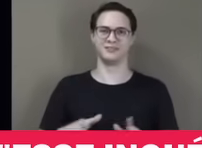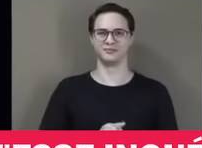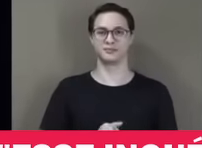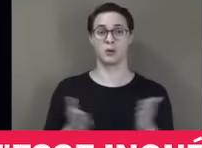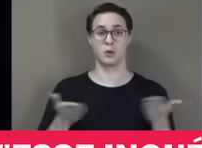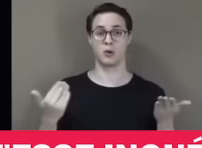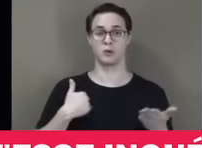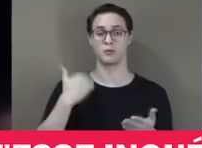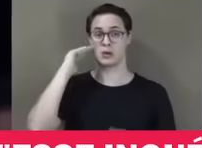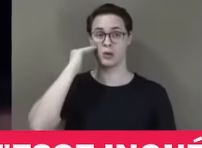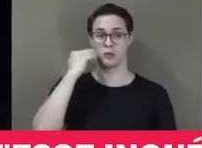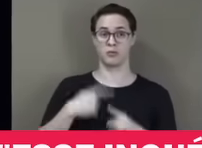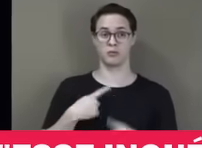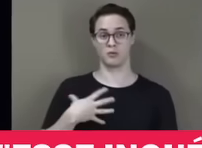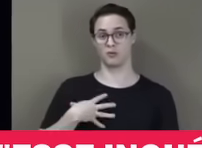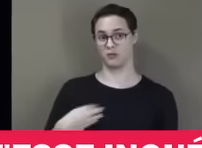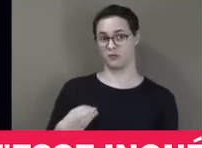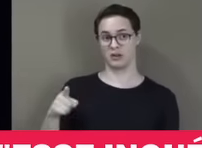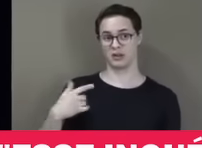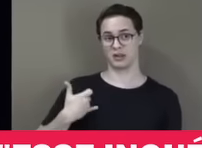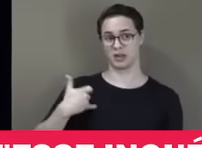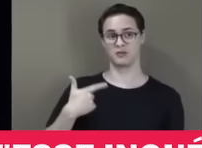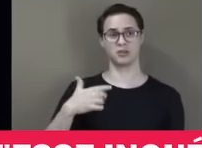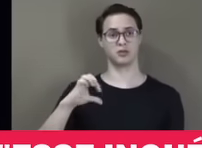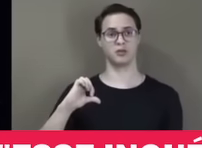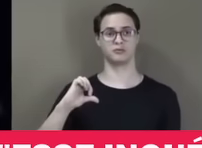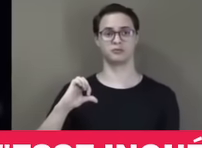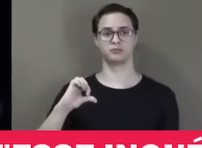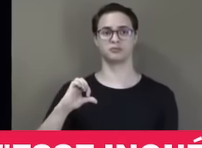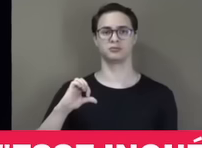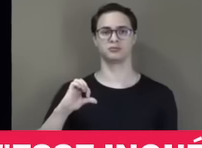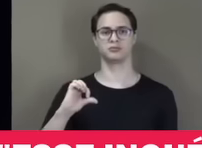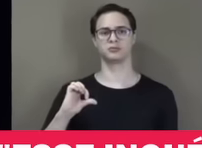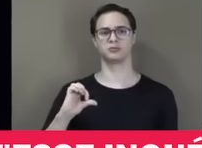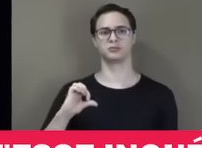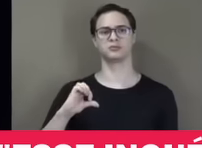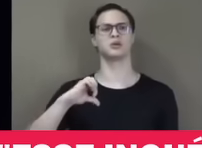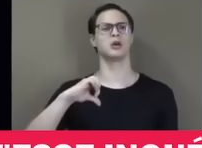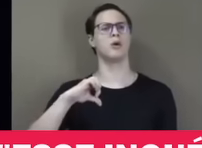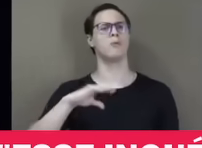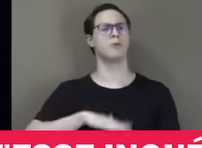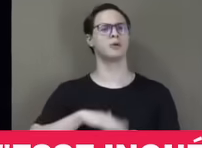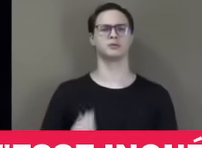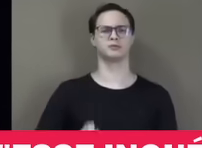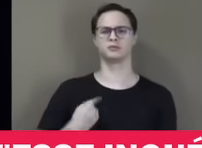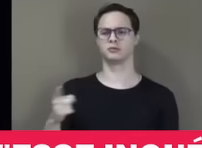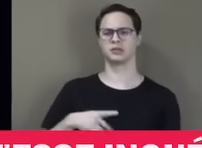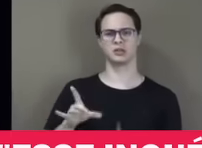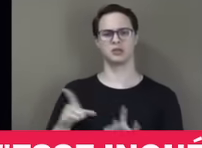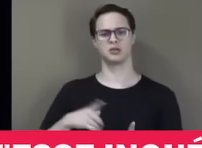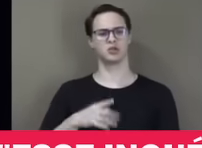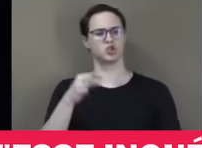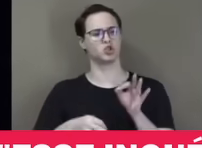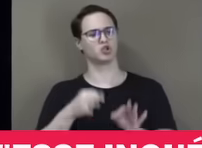Hoje eu tenho a visão, porque eu tenho um filho de 29, que vai fazer 30. Em que momento da vida você está apto a julgar o seu